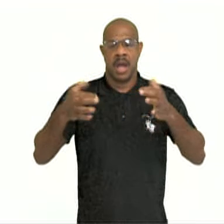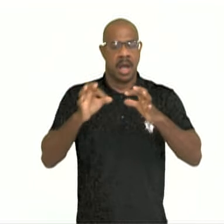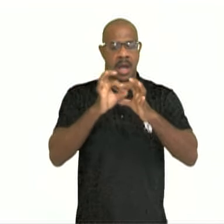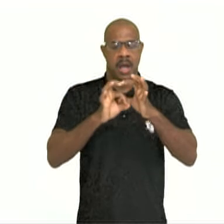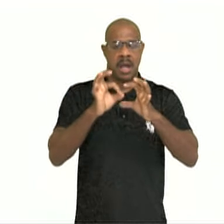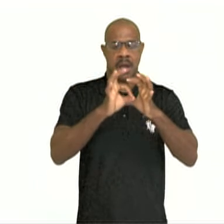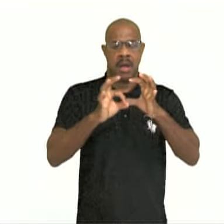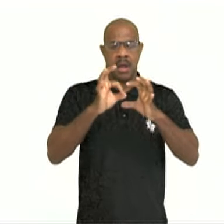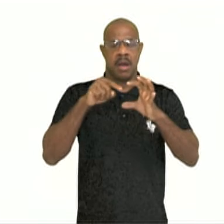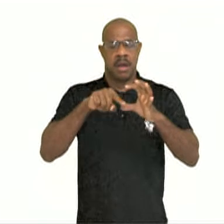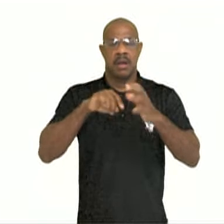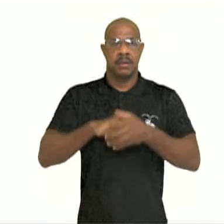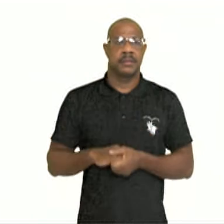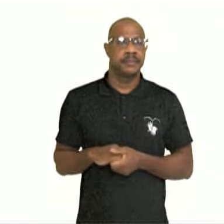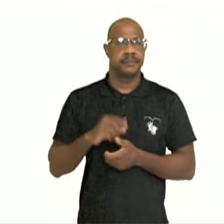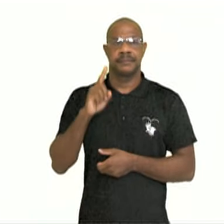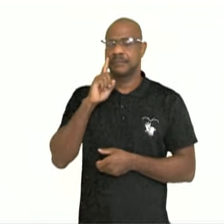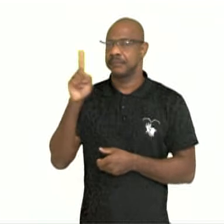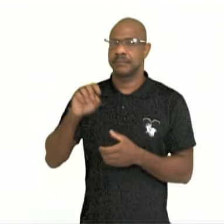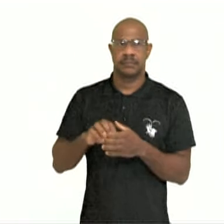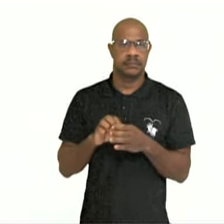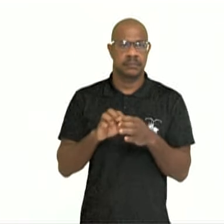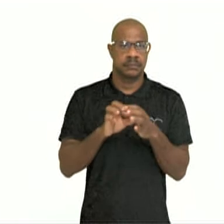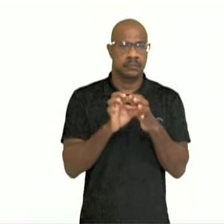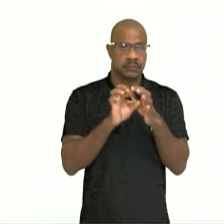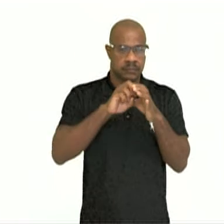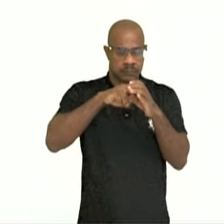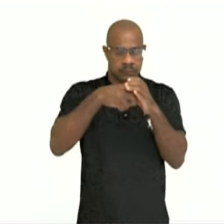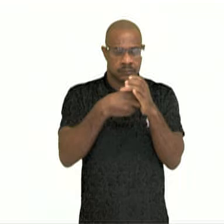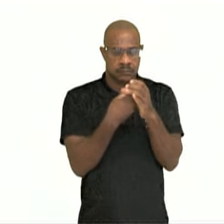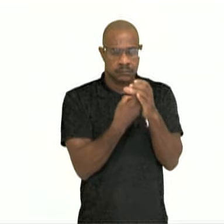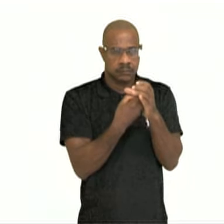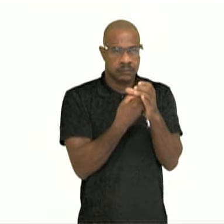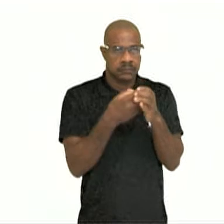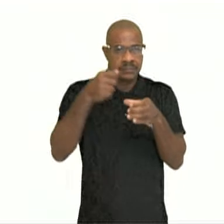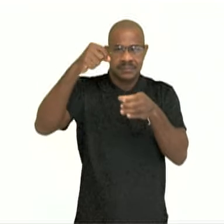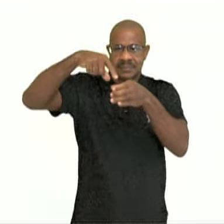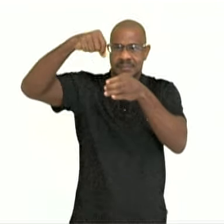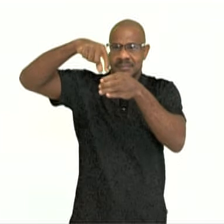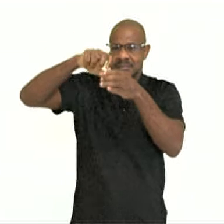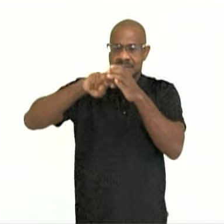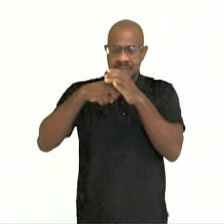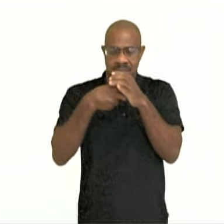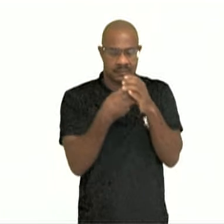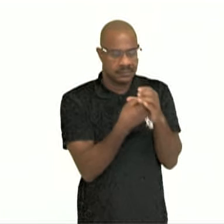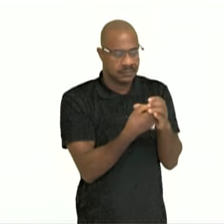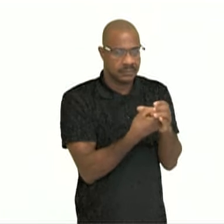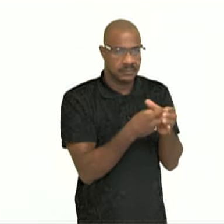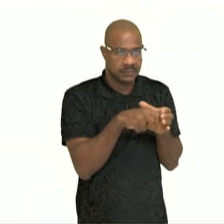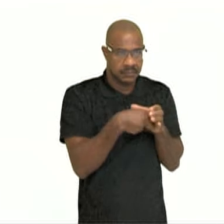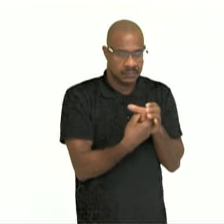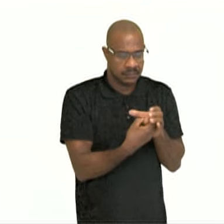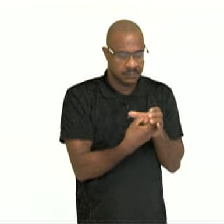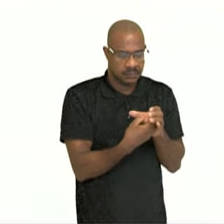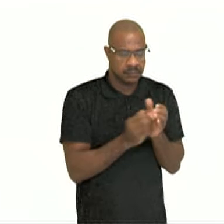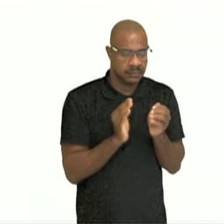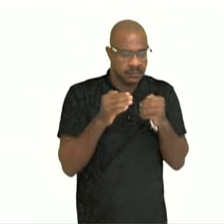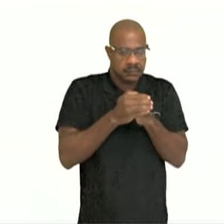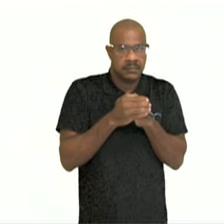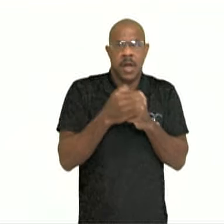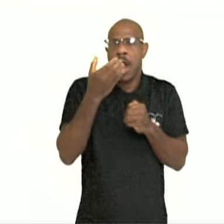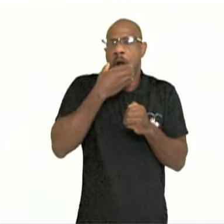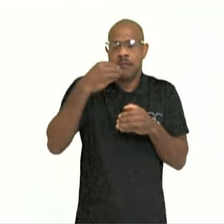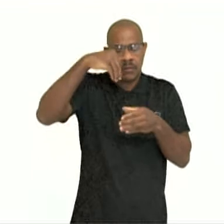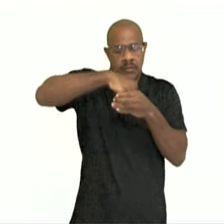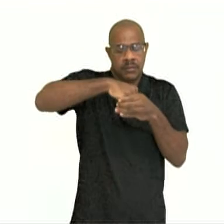Então, o embrião ele é recoberto por um fruto que vai garantir proteção, né? Nutrição também, quando essa